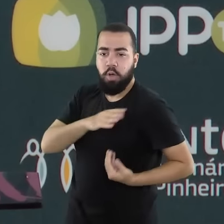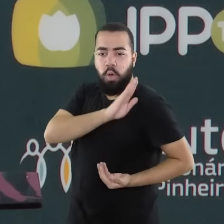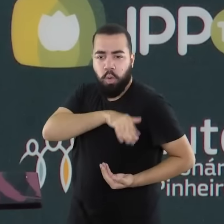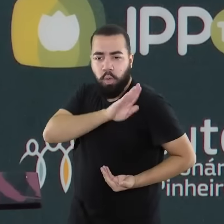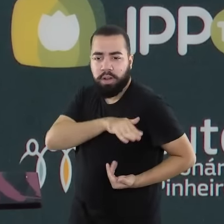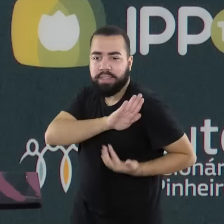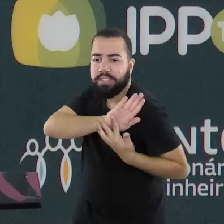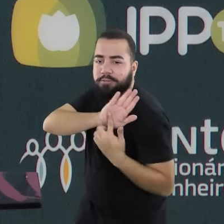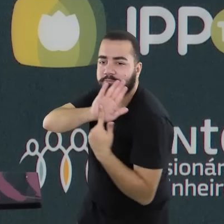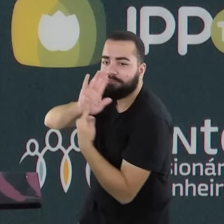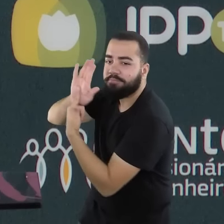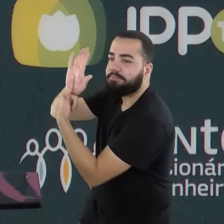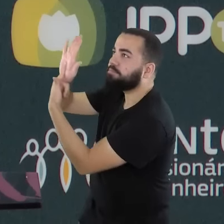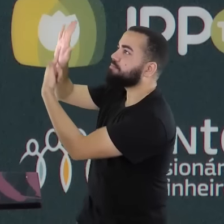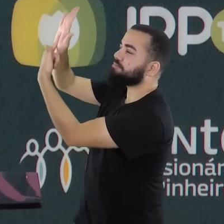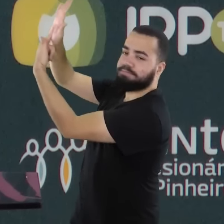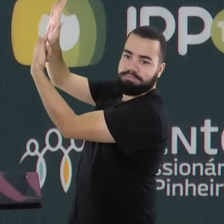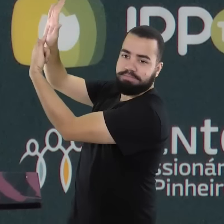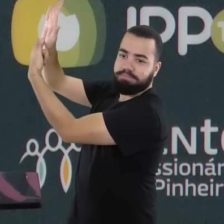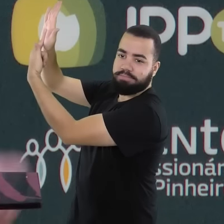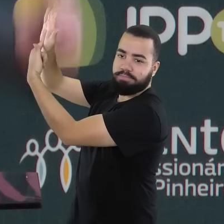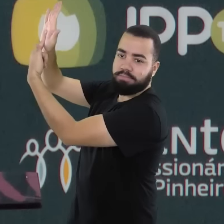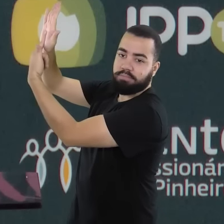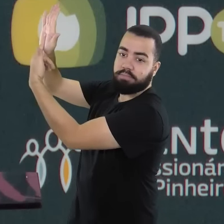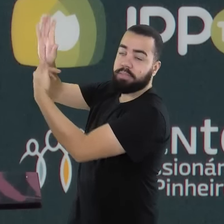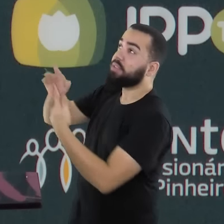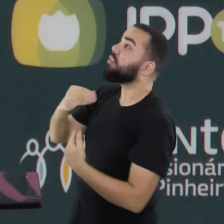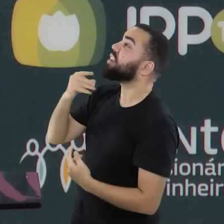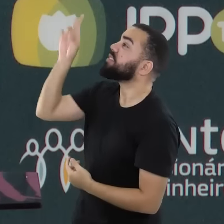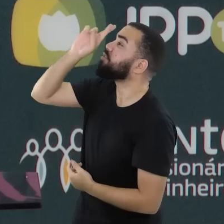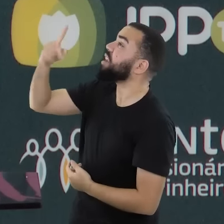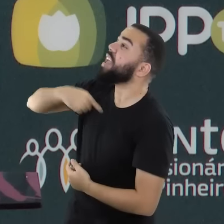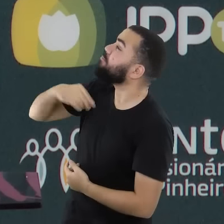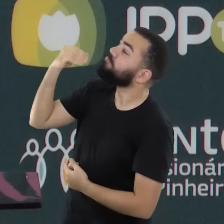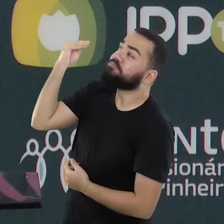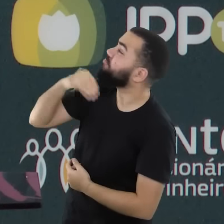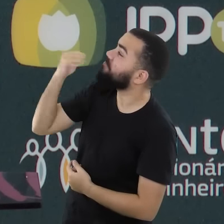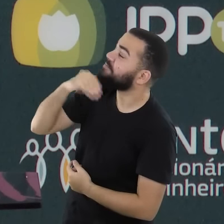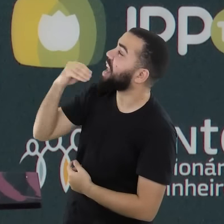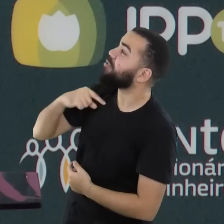no seu coração, que você não sabe, que você não pode.